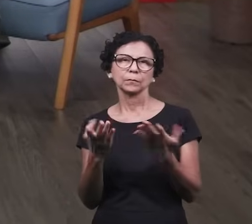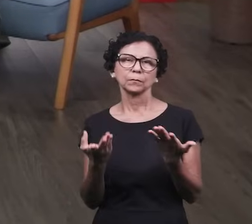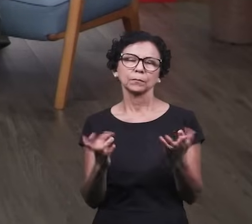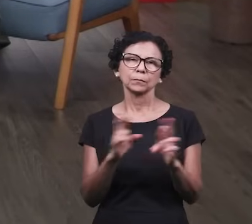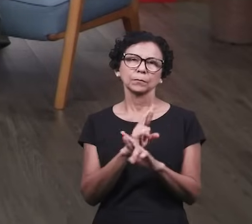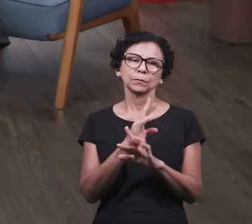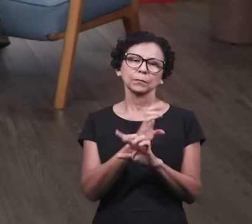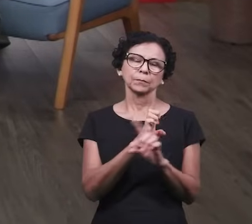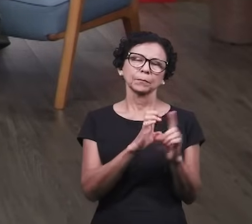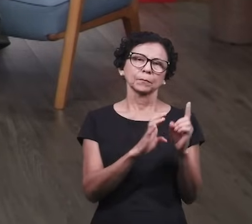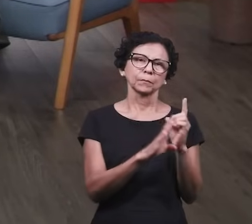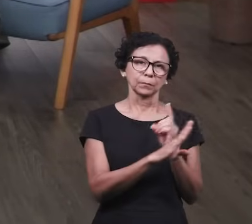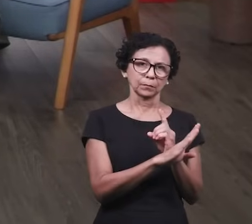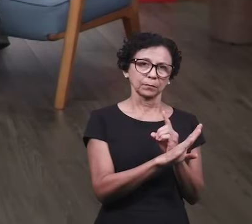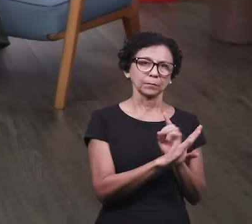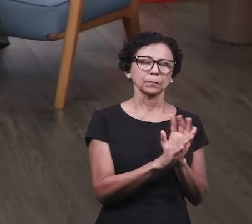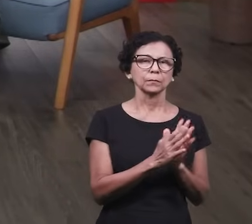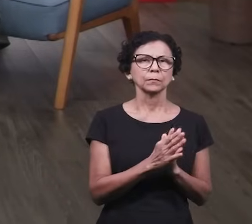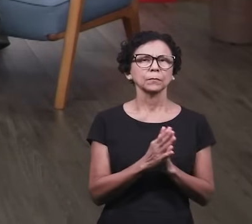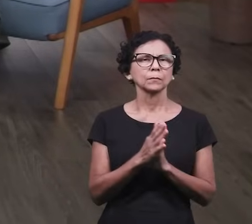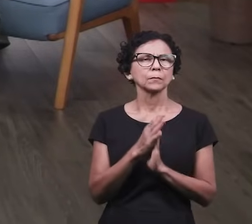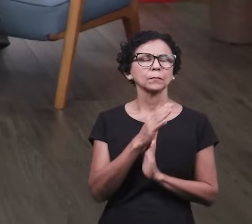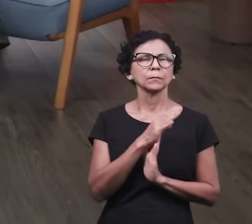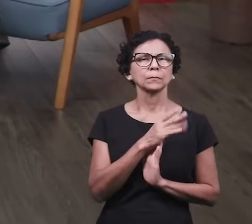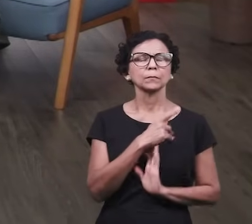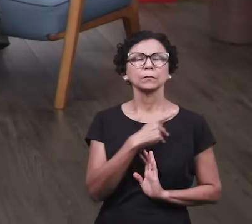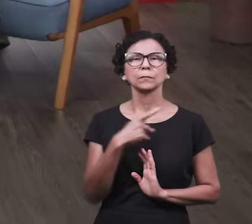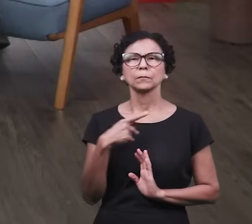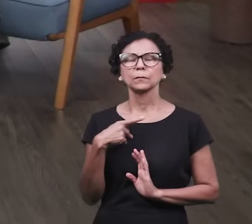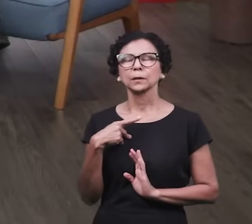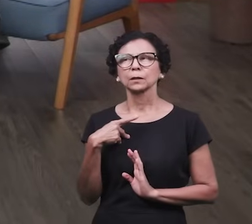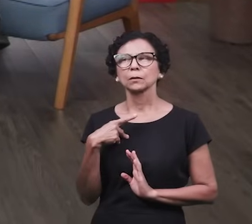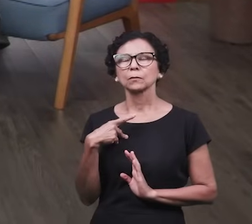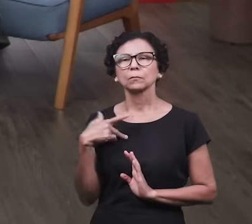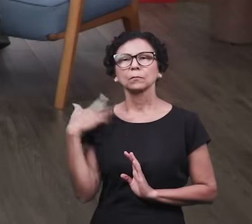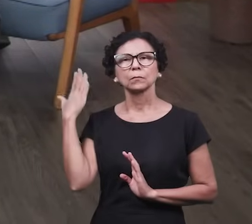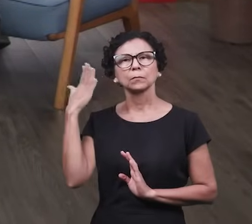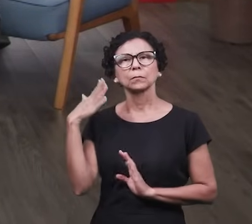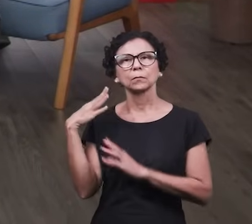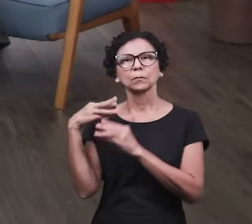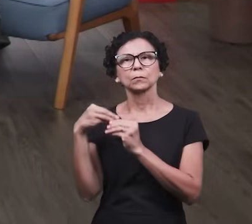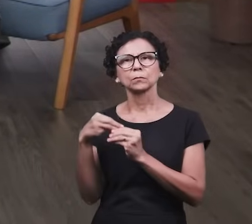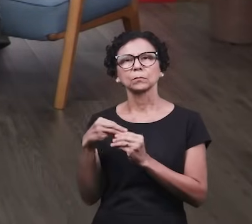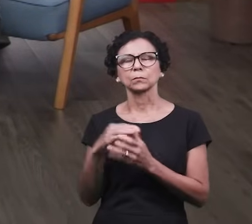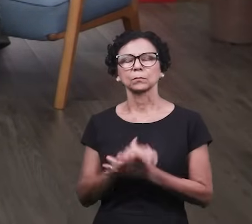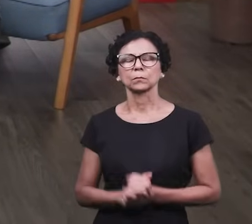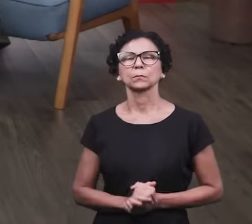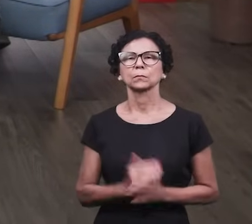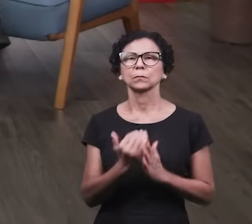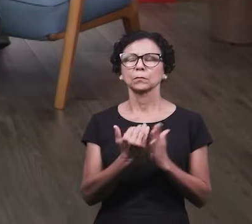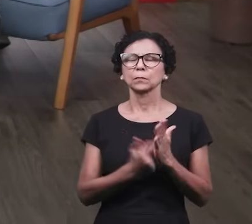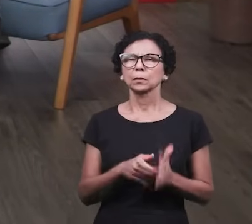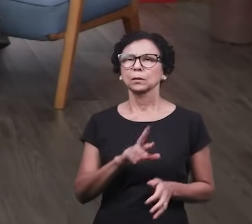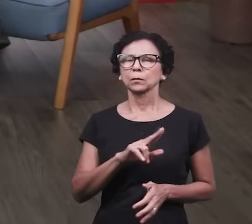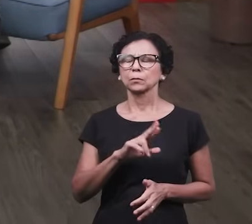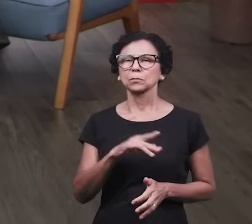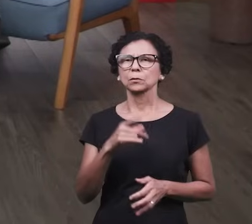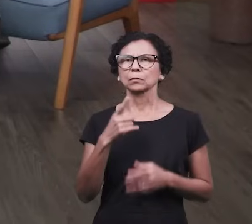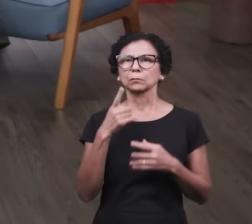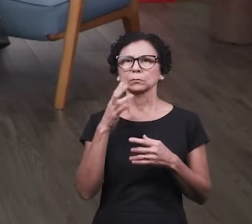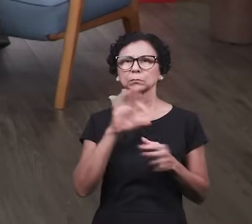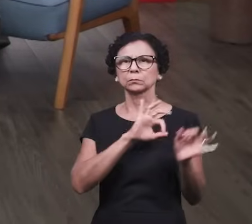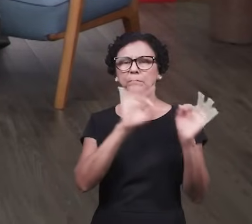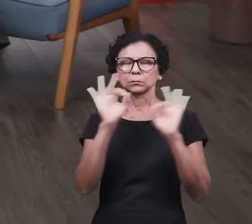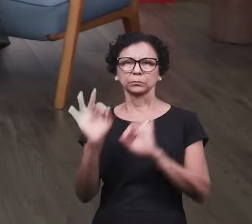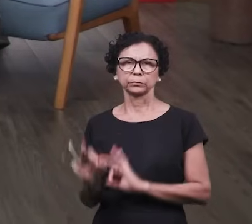dos pastores para trazer uma palavra, né? Porque é interessante que esse programa não é só para você assistir, tem uma mensagem para